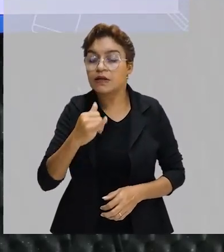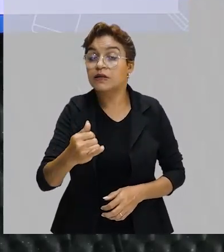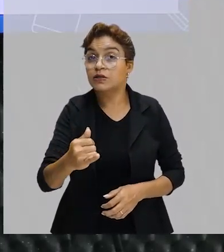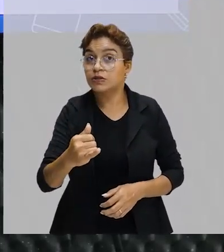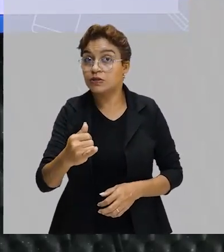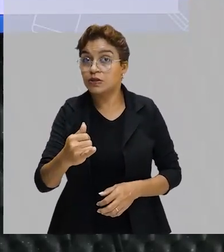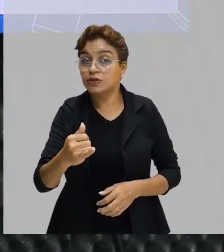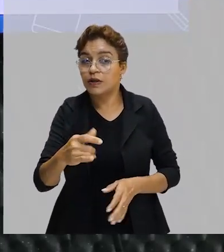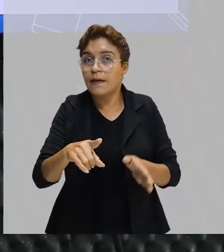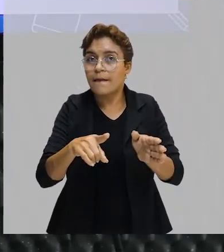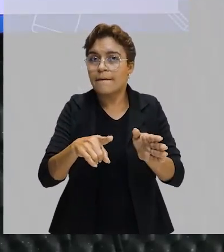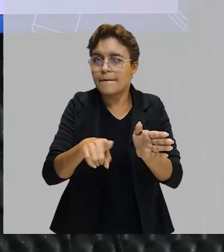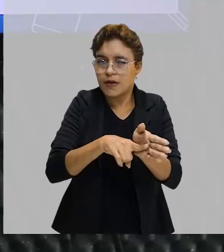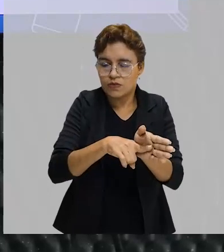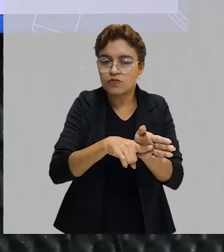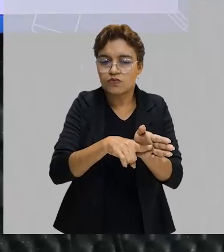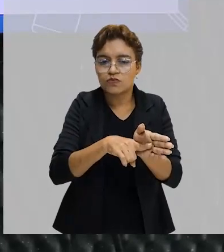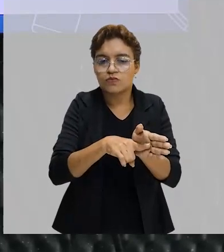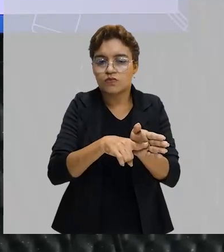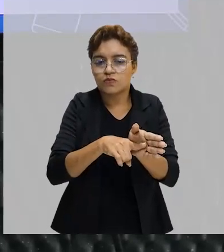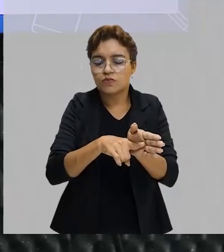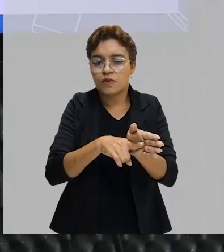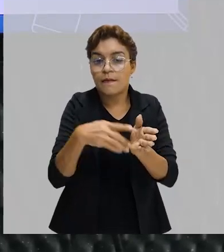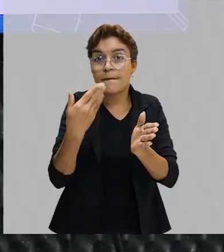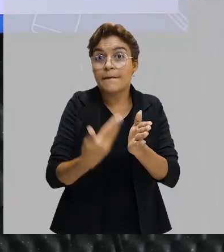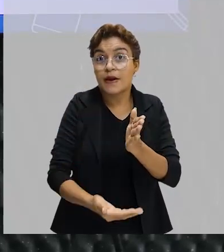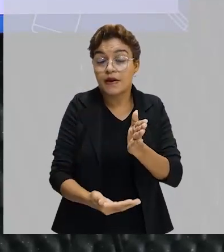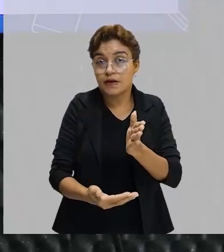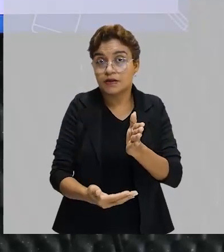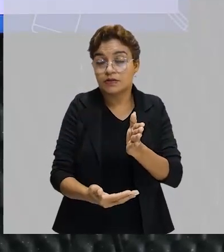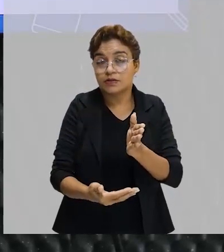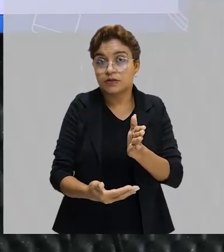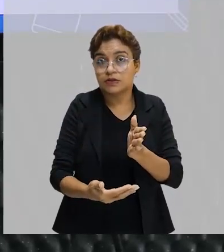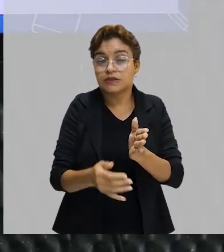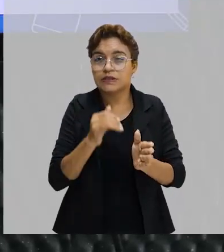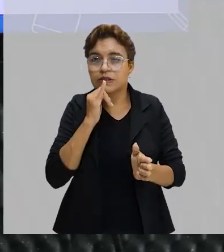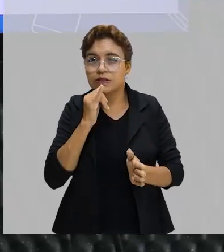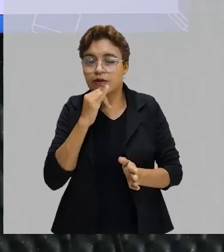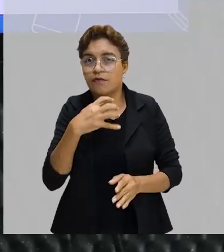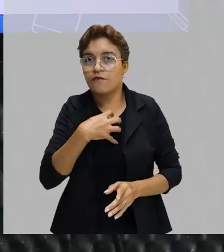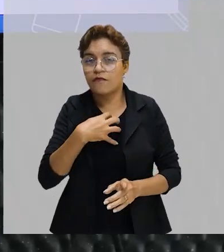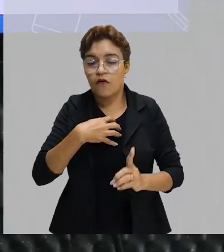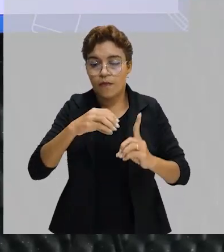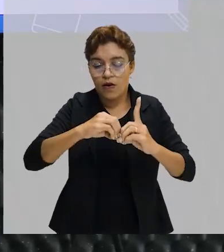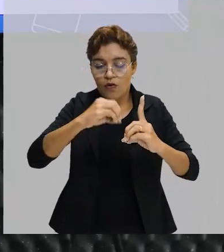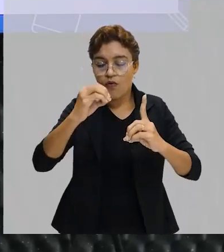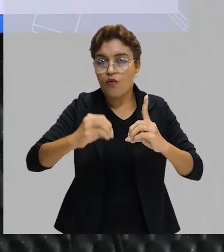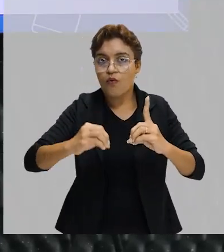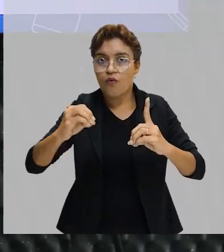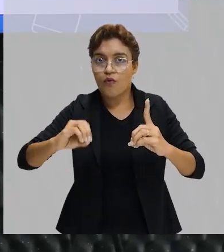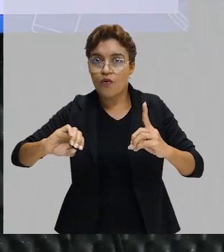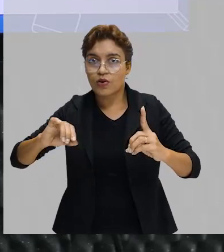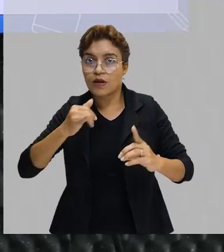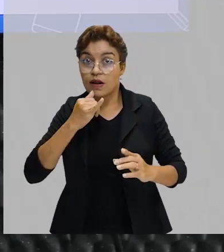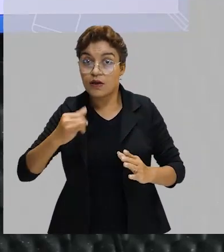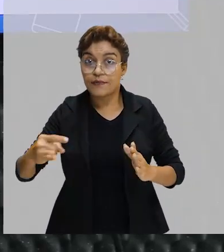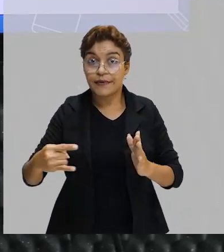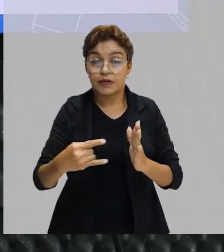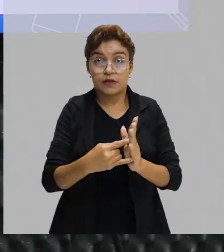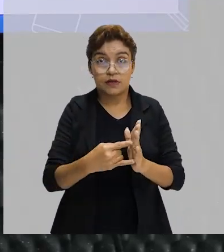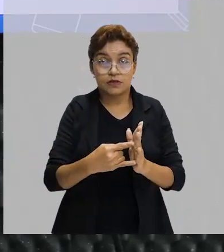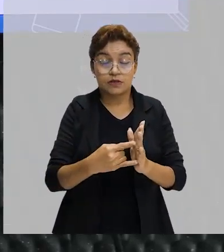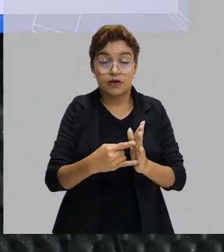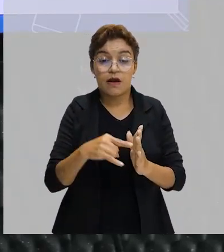certo, essa energia a mais na forma de onda eletromagnética, uma quantidade de energia que corresponde à